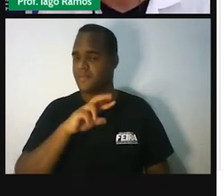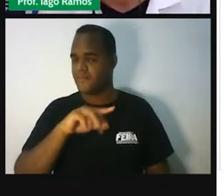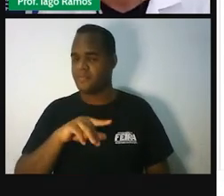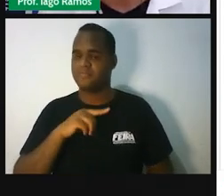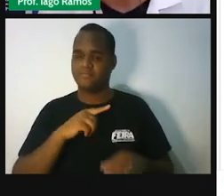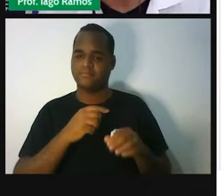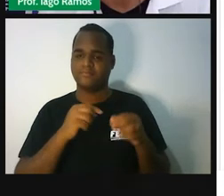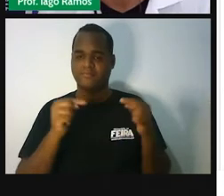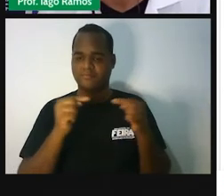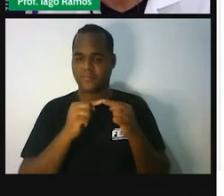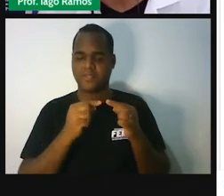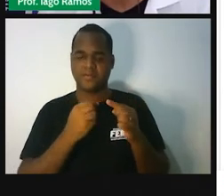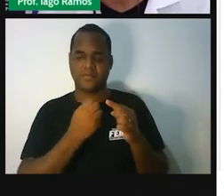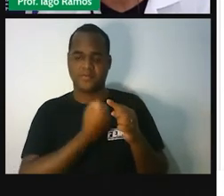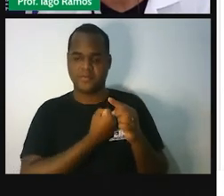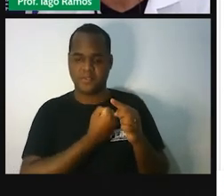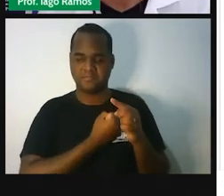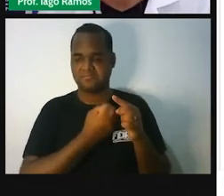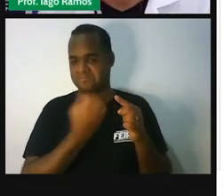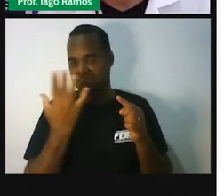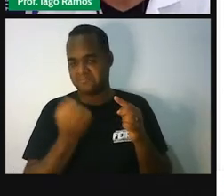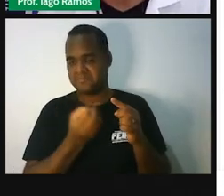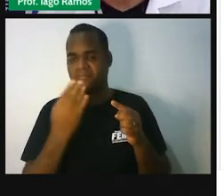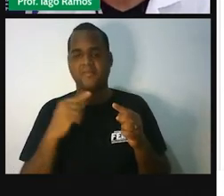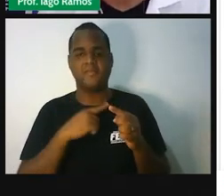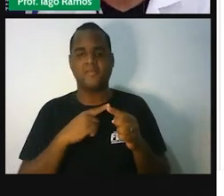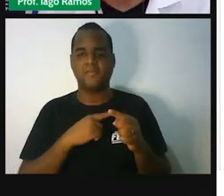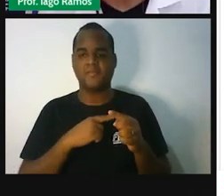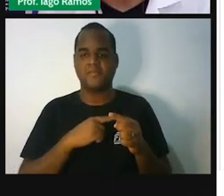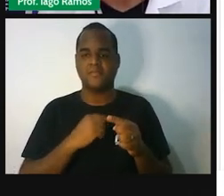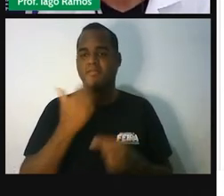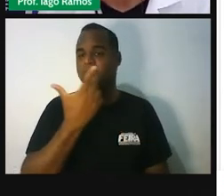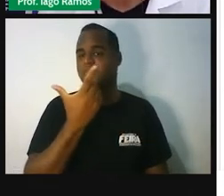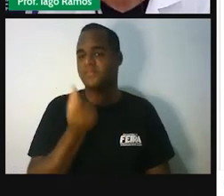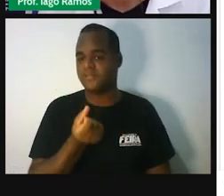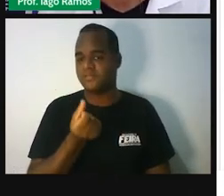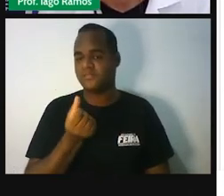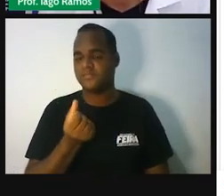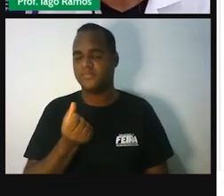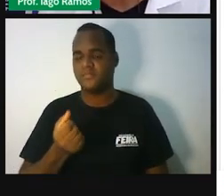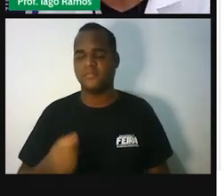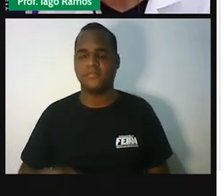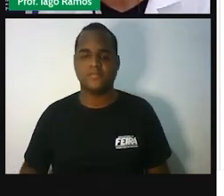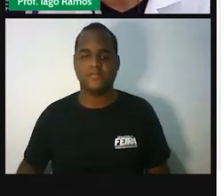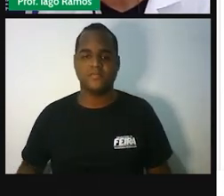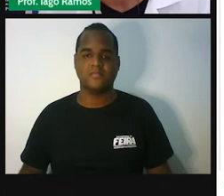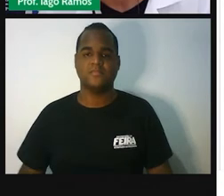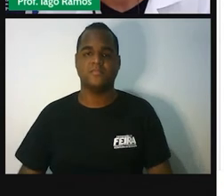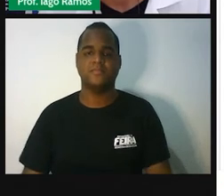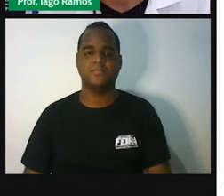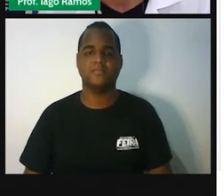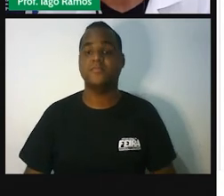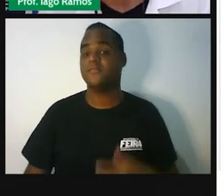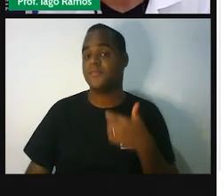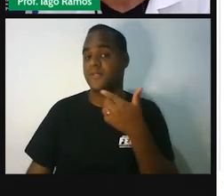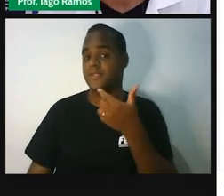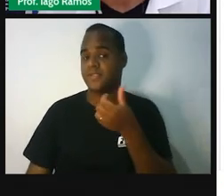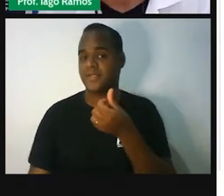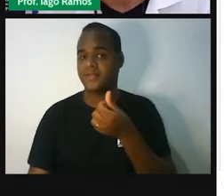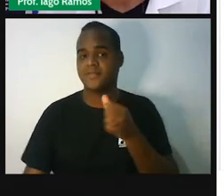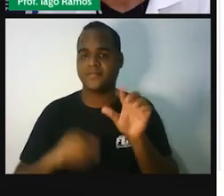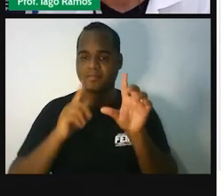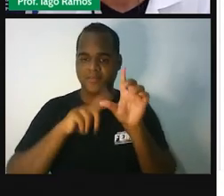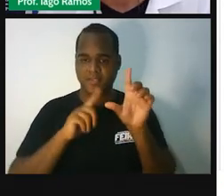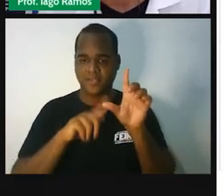bem, certo? Então, são 26 letras e 10 números, tá?